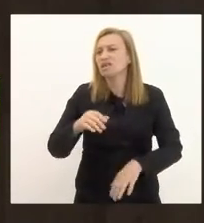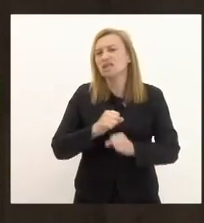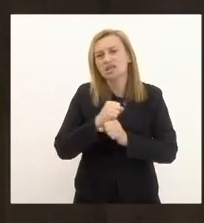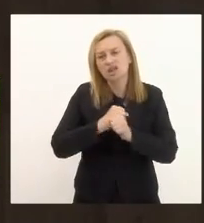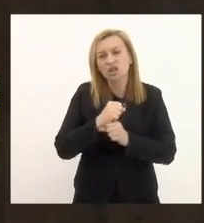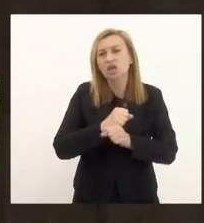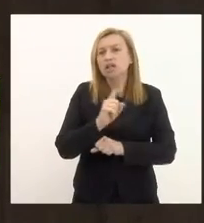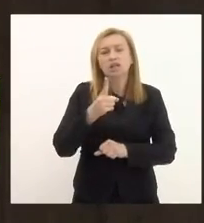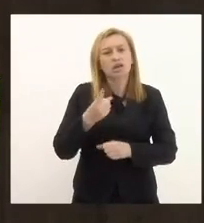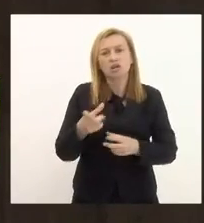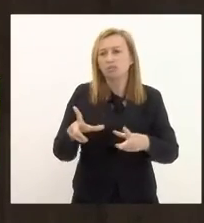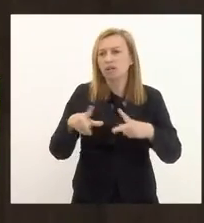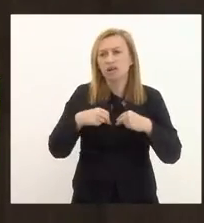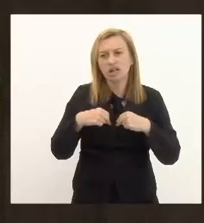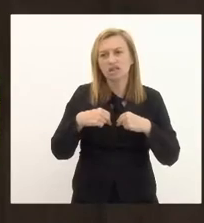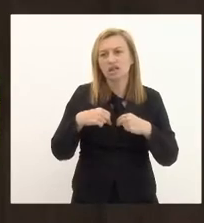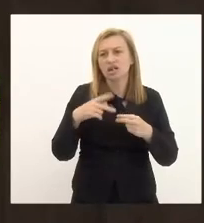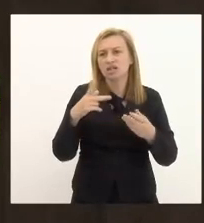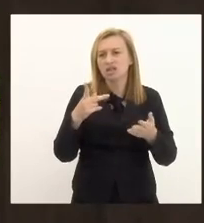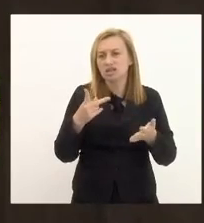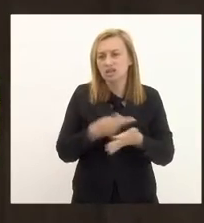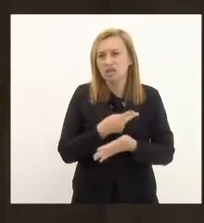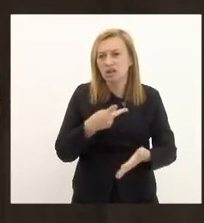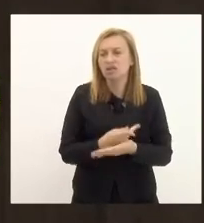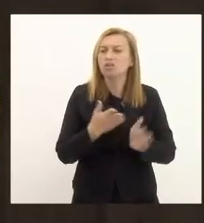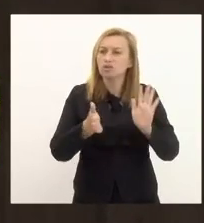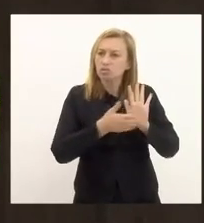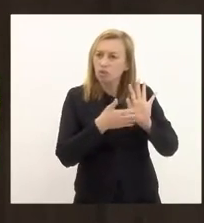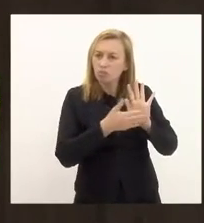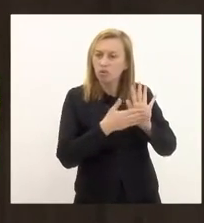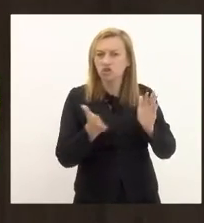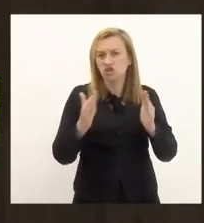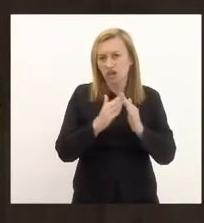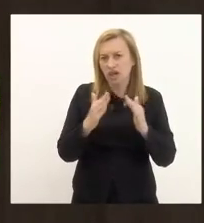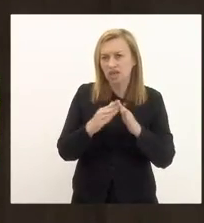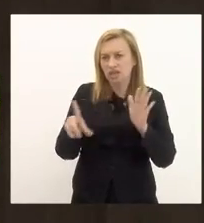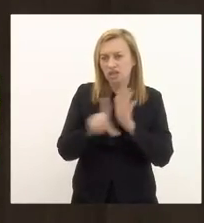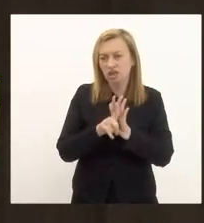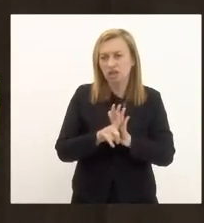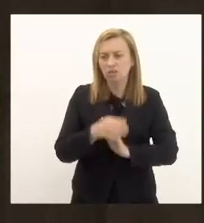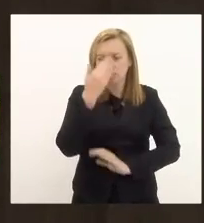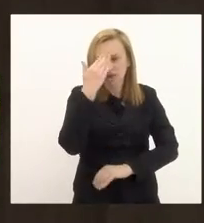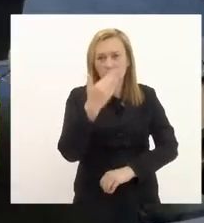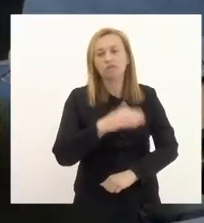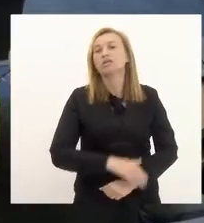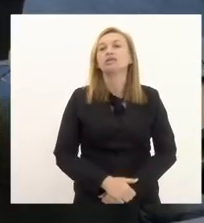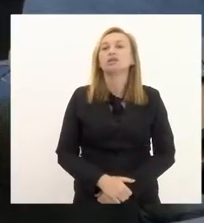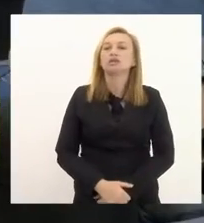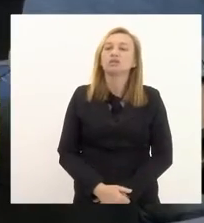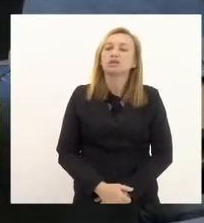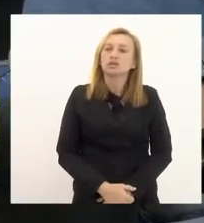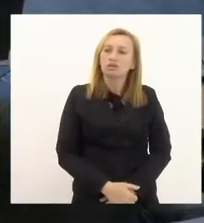eles não merecem essa covardia que está sendo proposta a casa Legislativa ligada